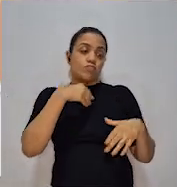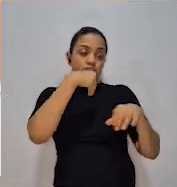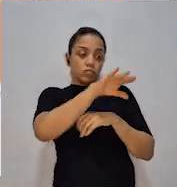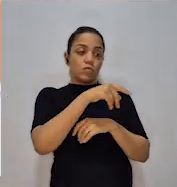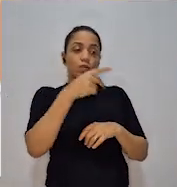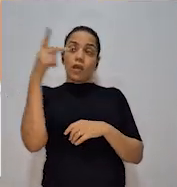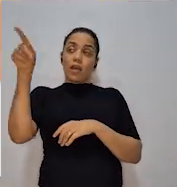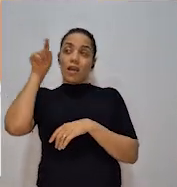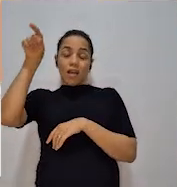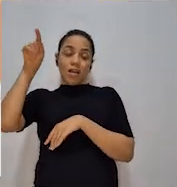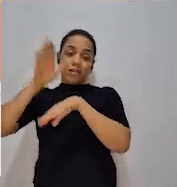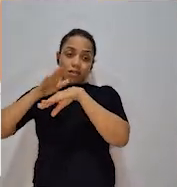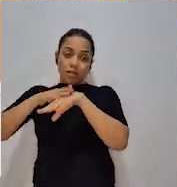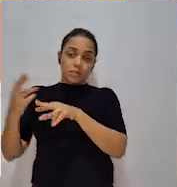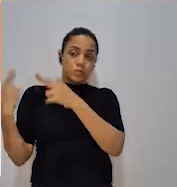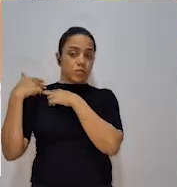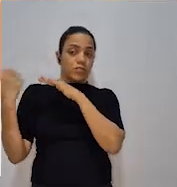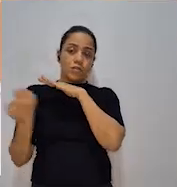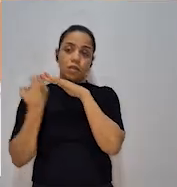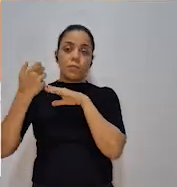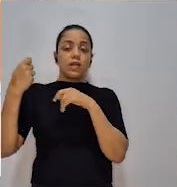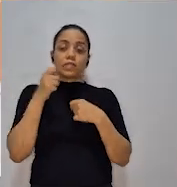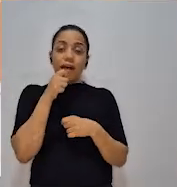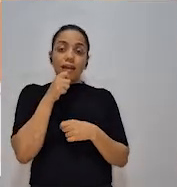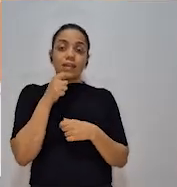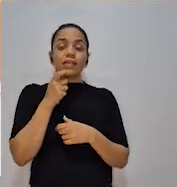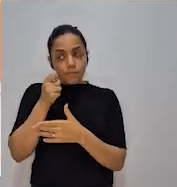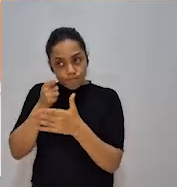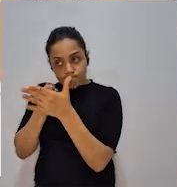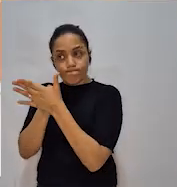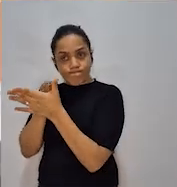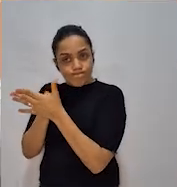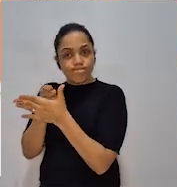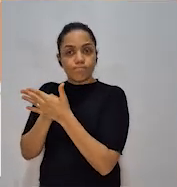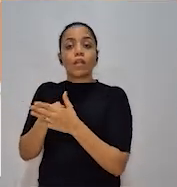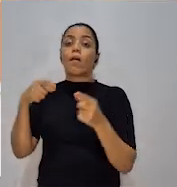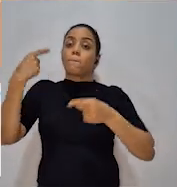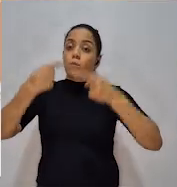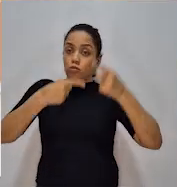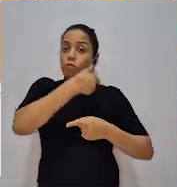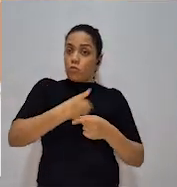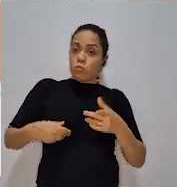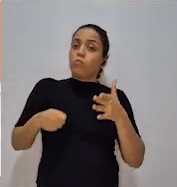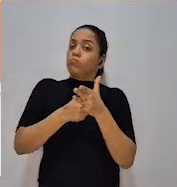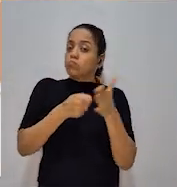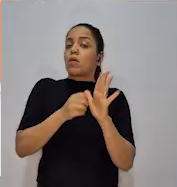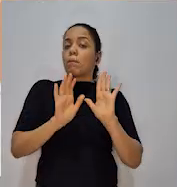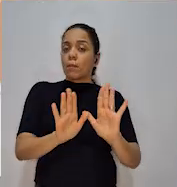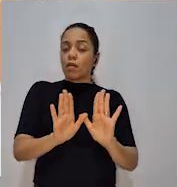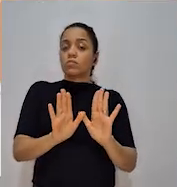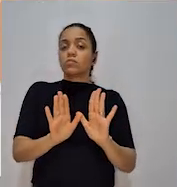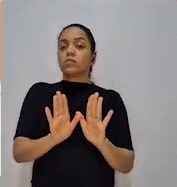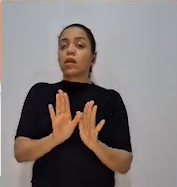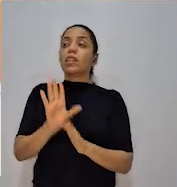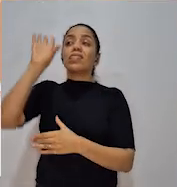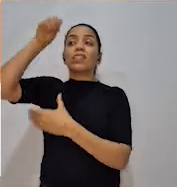das organizações, de forma ainda individual, pressionando, claro, as políticas públicas, mas trazendo para dentro da sua